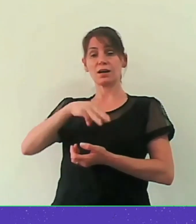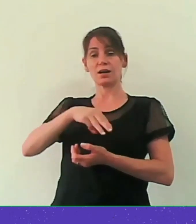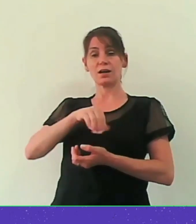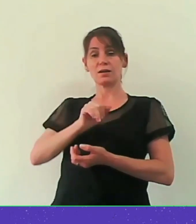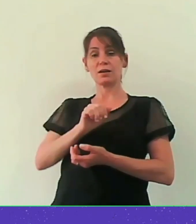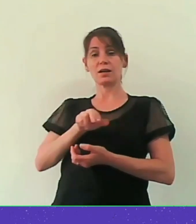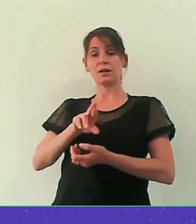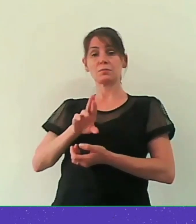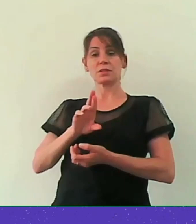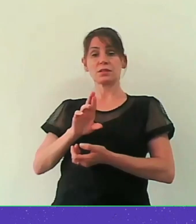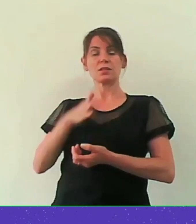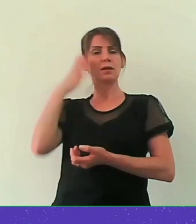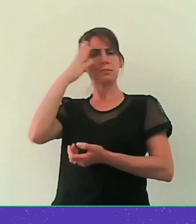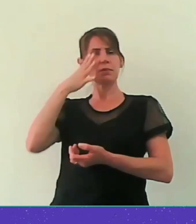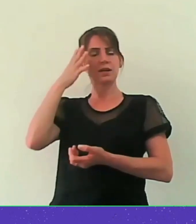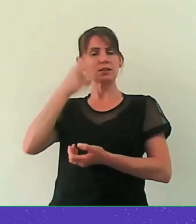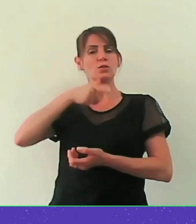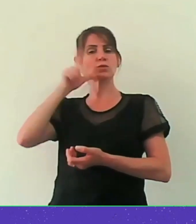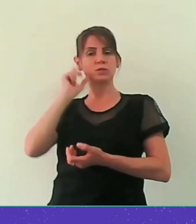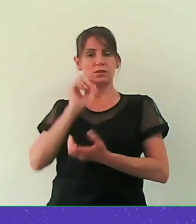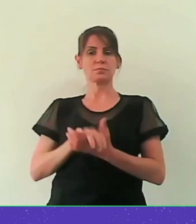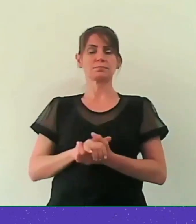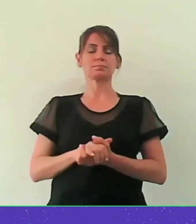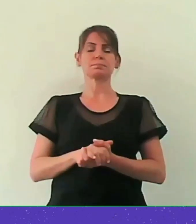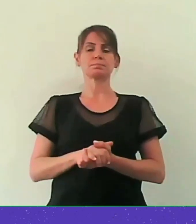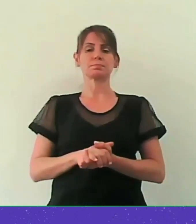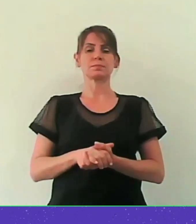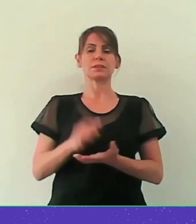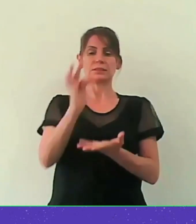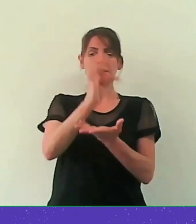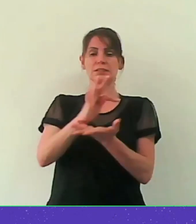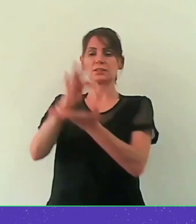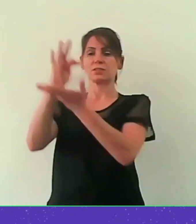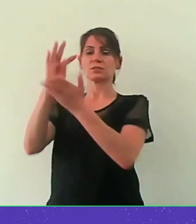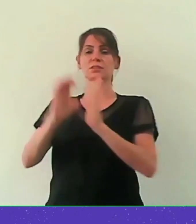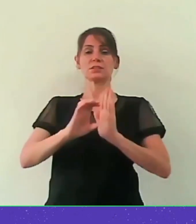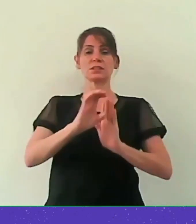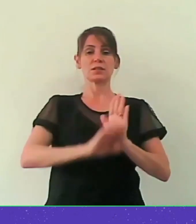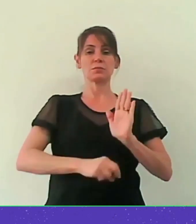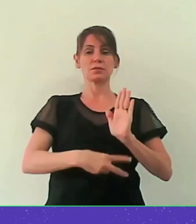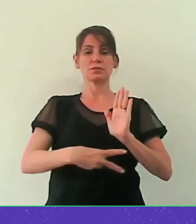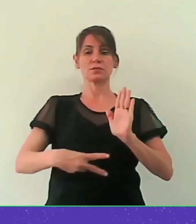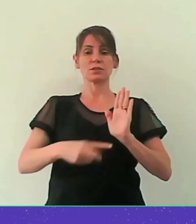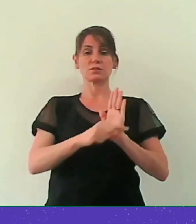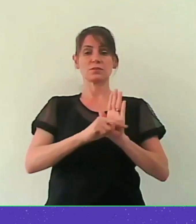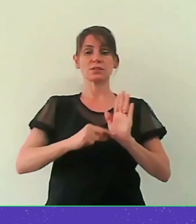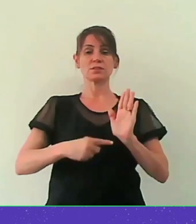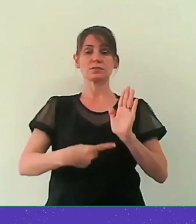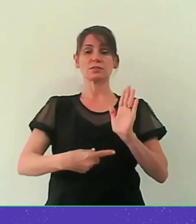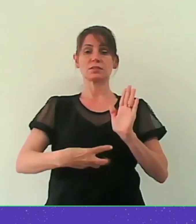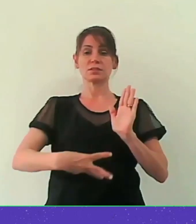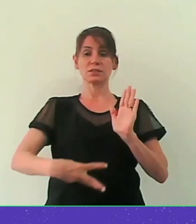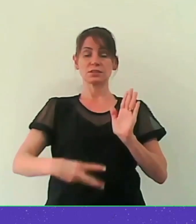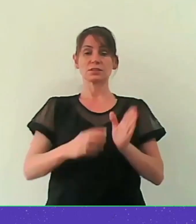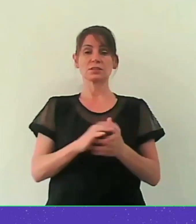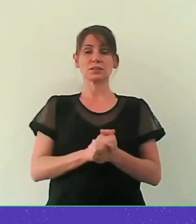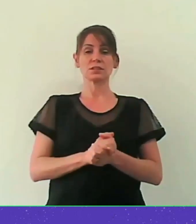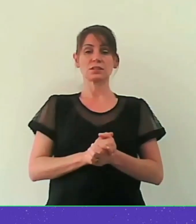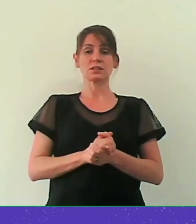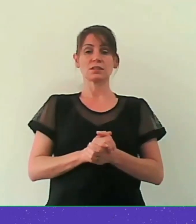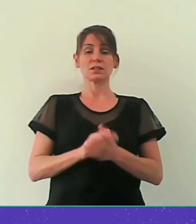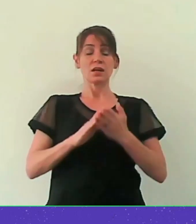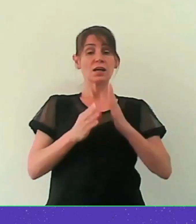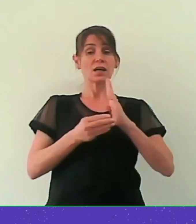Tessalonicenses capítulo 2, versículo 13. Dessa forma, irmãos, a igreja cumpre a